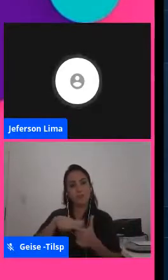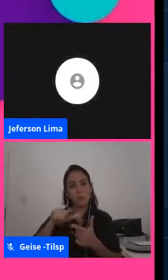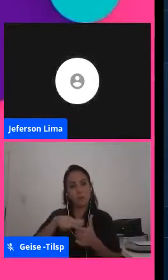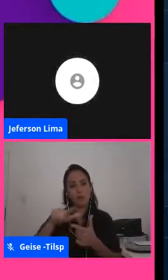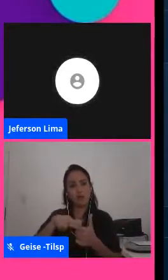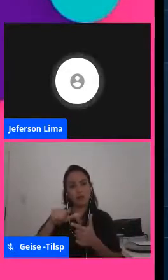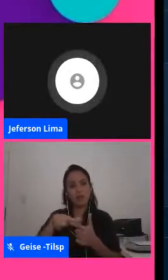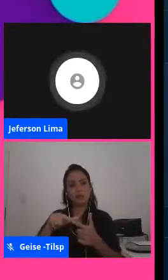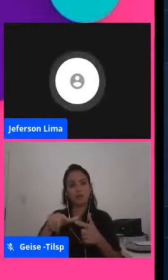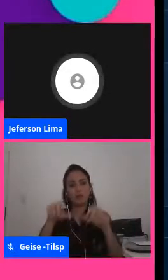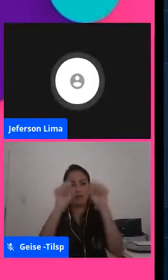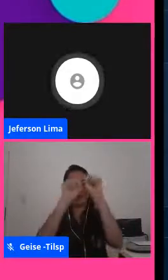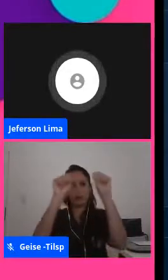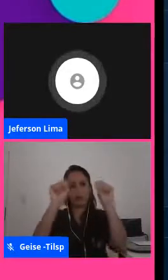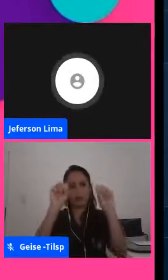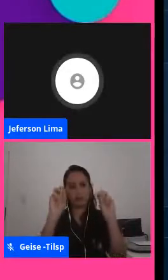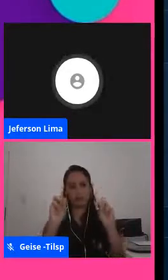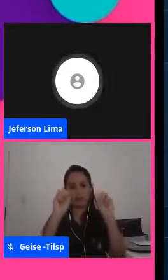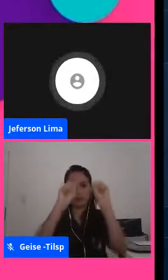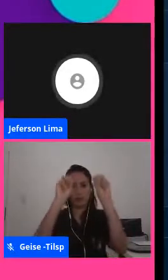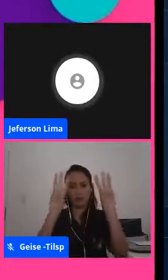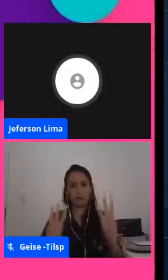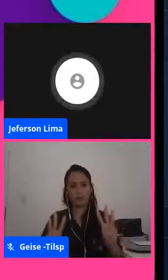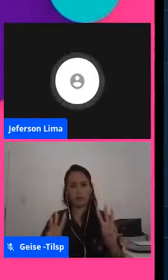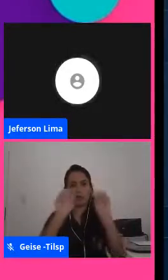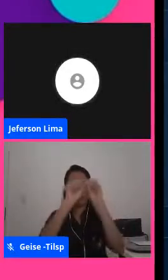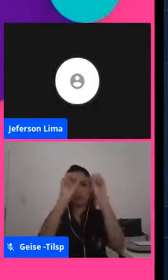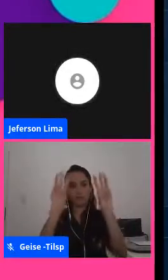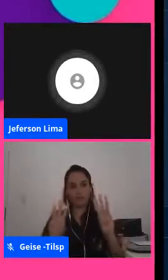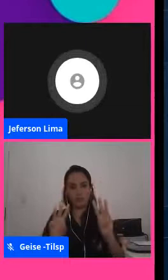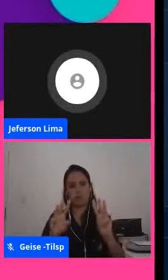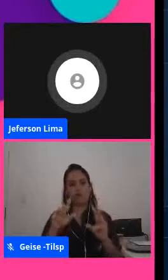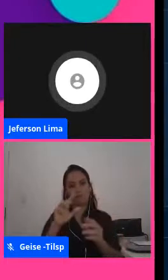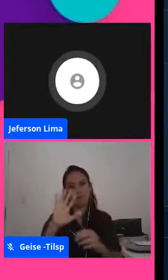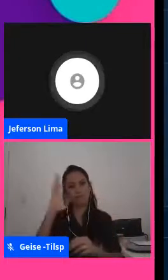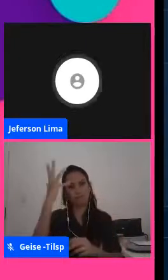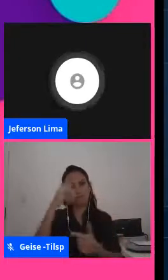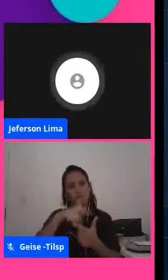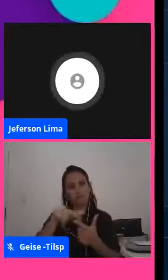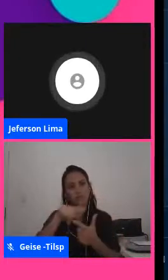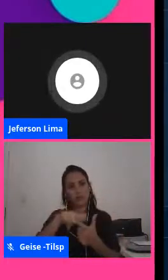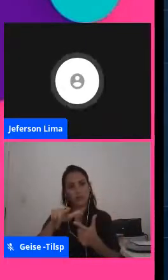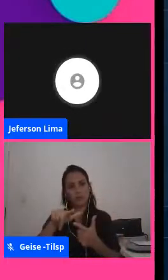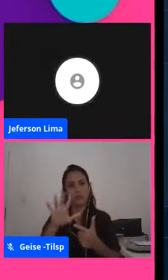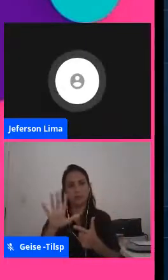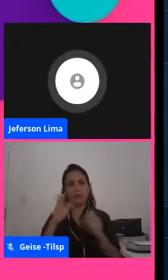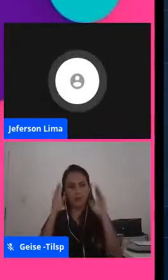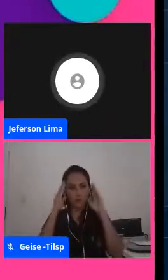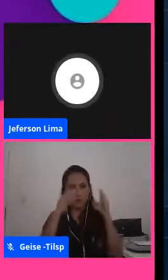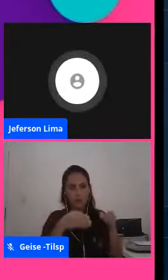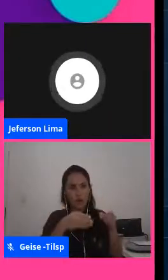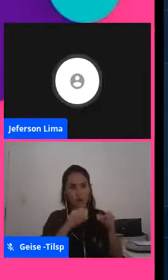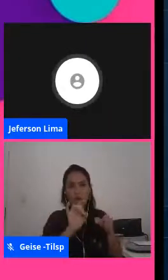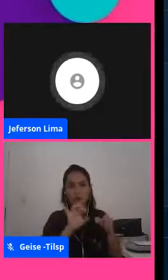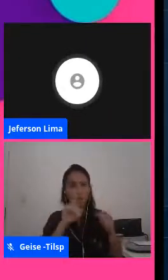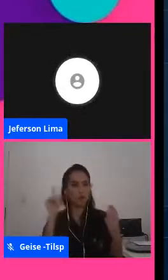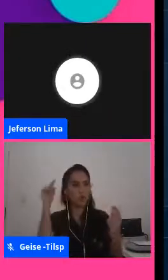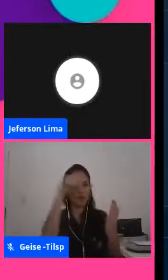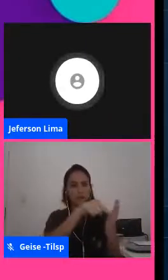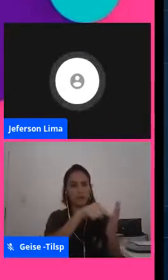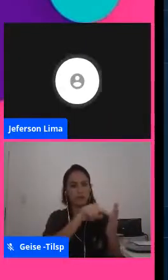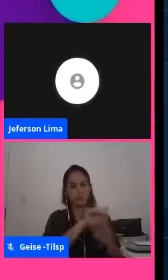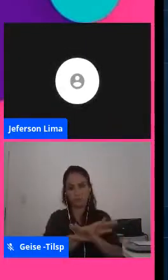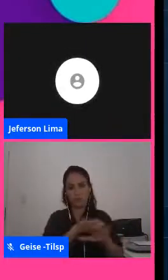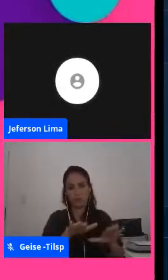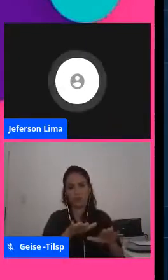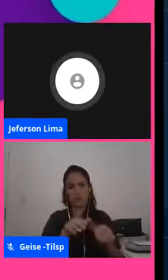vou. Tem pouco tempo para agitar, então não vou perder muito tempo com isso. Eu vou só mesmo focar no resultado final. Dá para ver meu mouse aqui rodando. Então é isso que